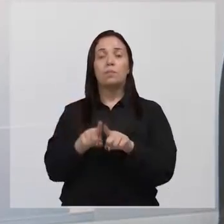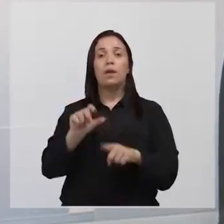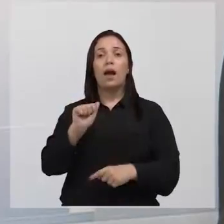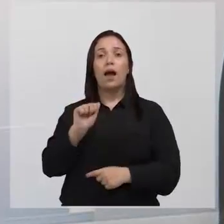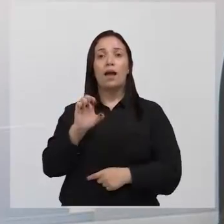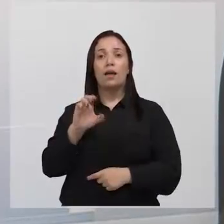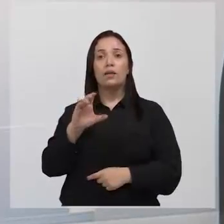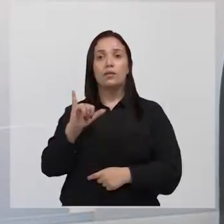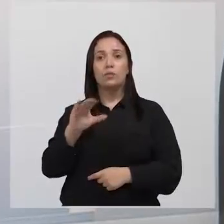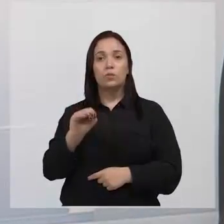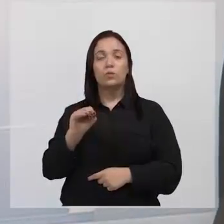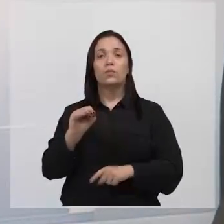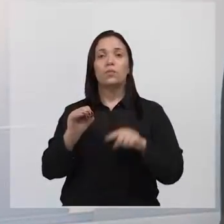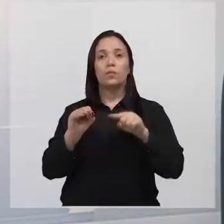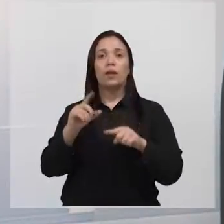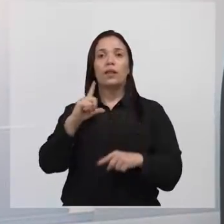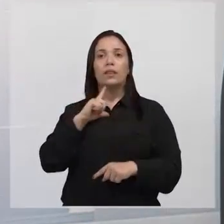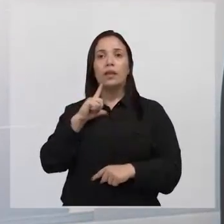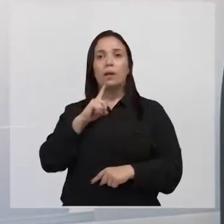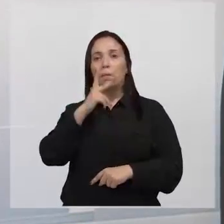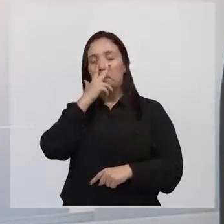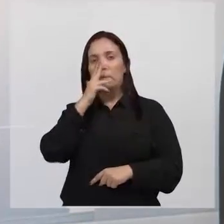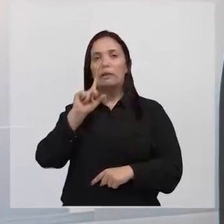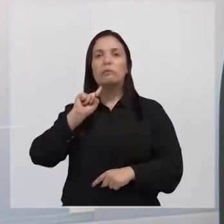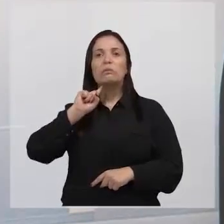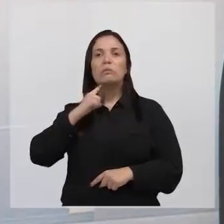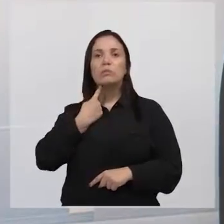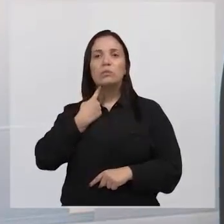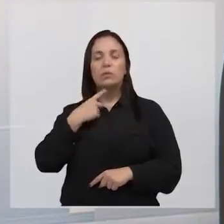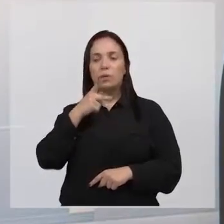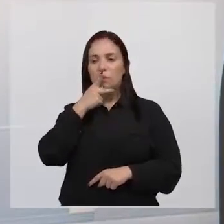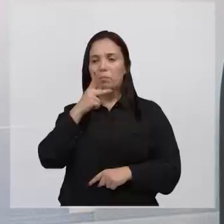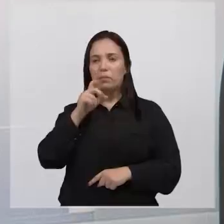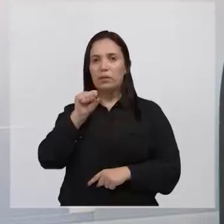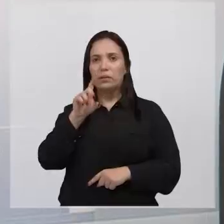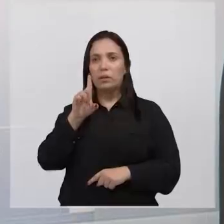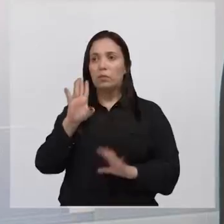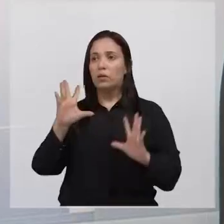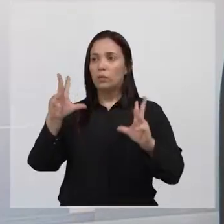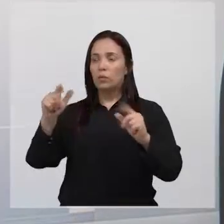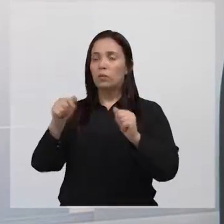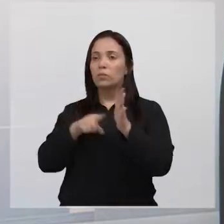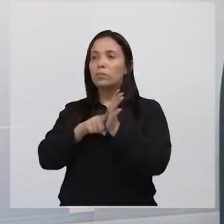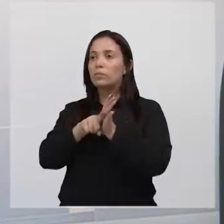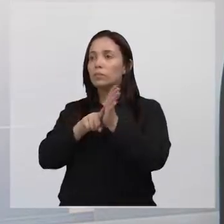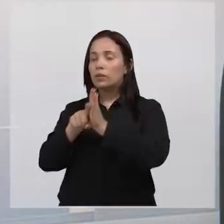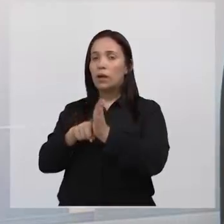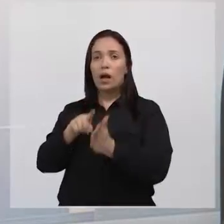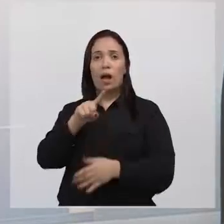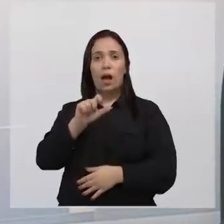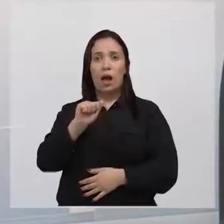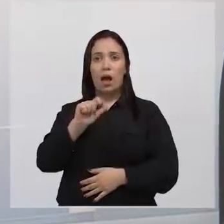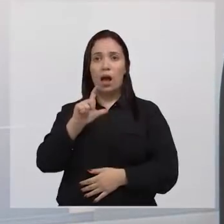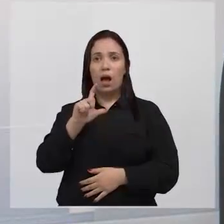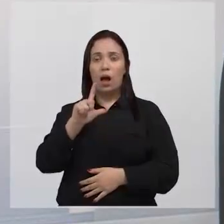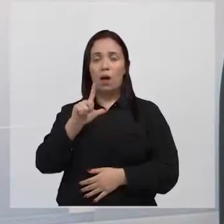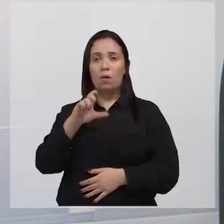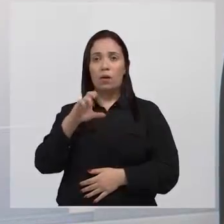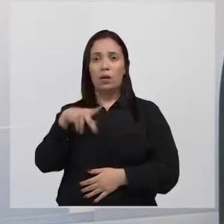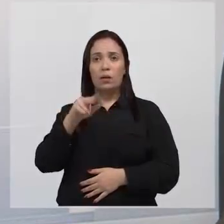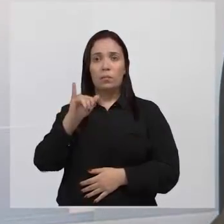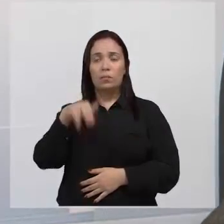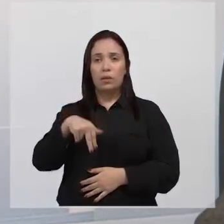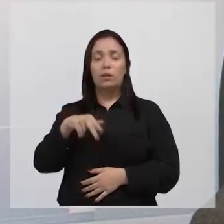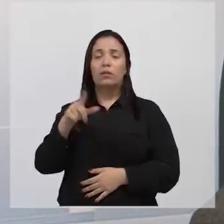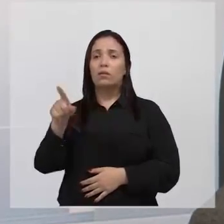que literalmente mancha o nome do PSDB. Por isso que quando você olha as pesquisas, Geraldo Alckmin não só estanca,